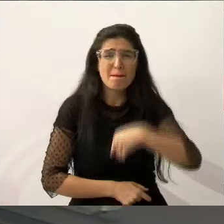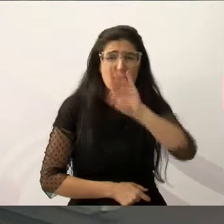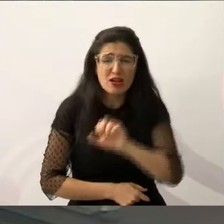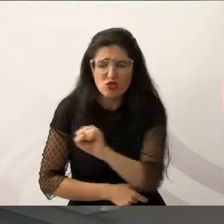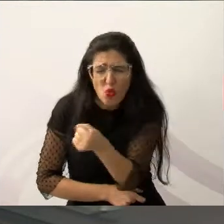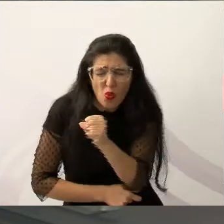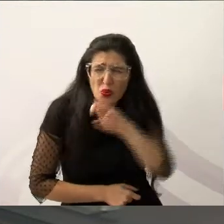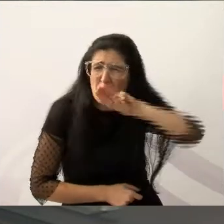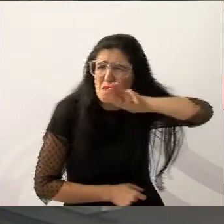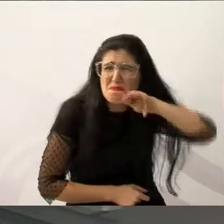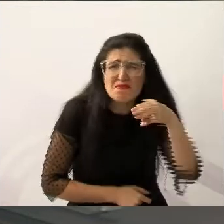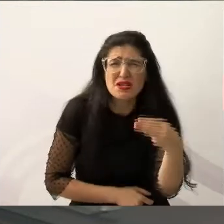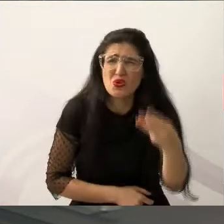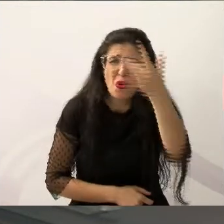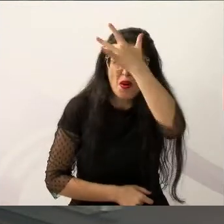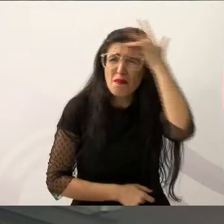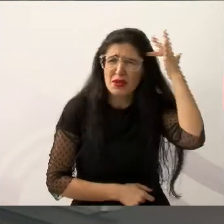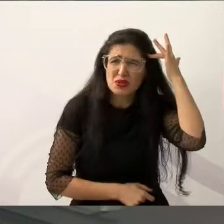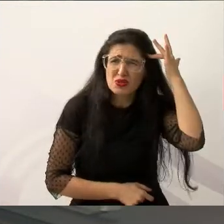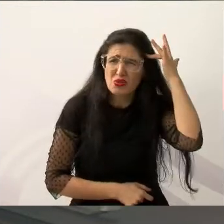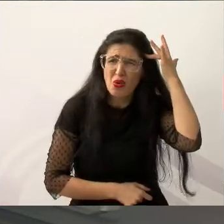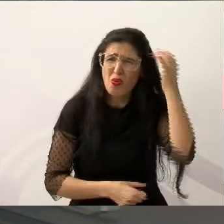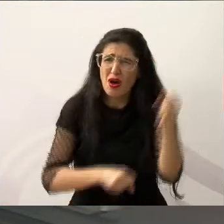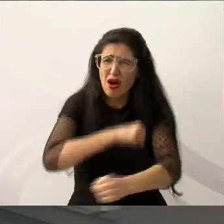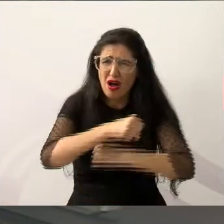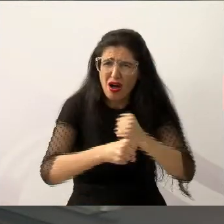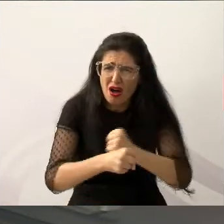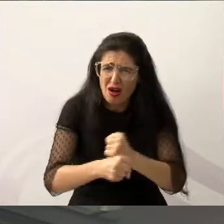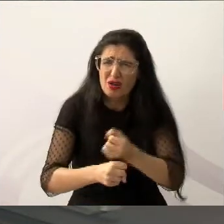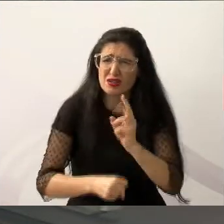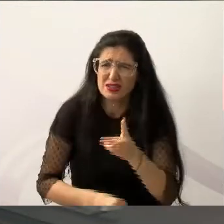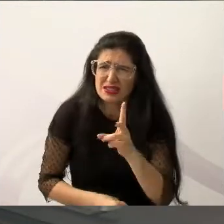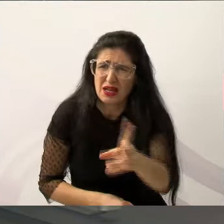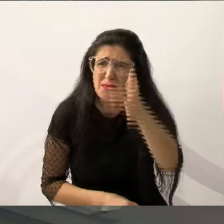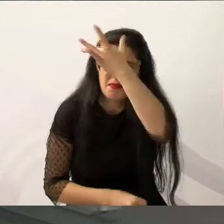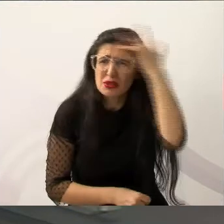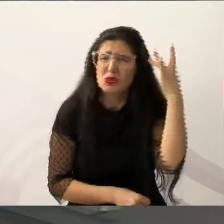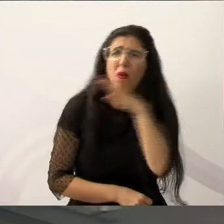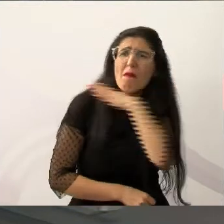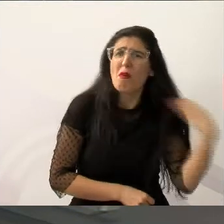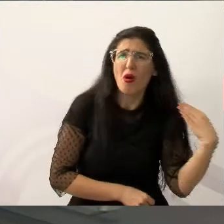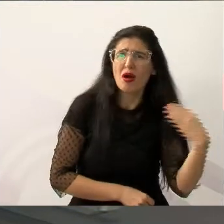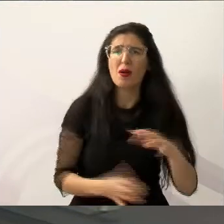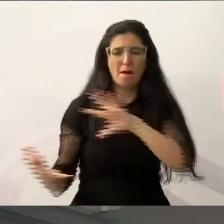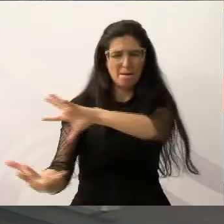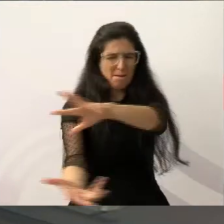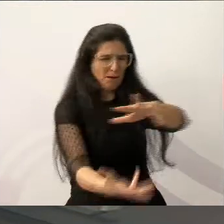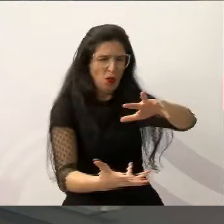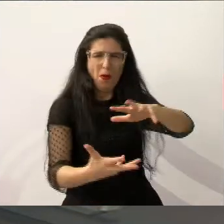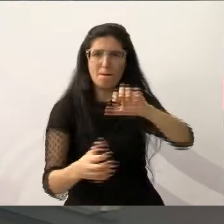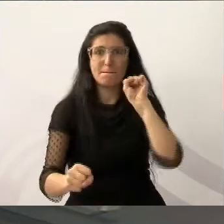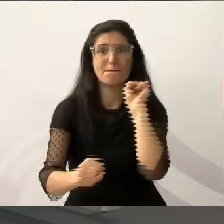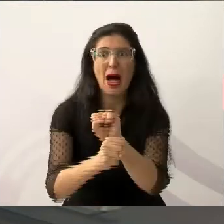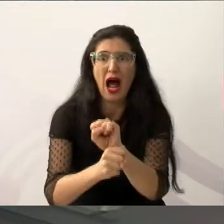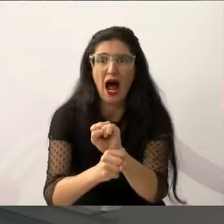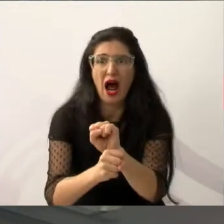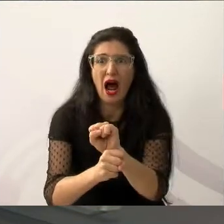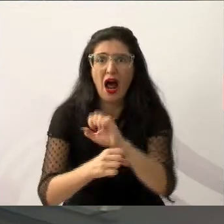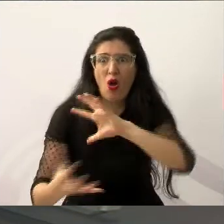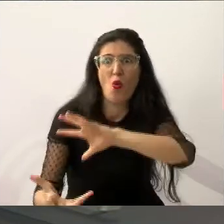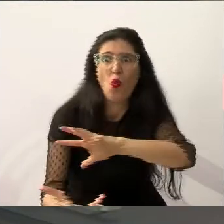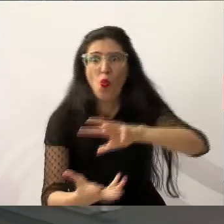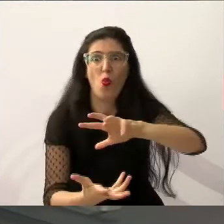de pessoas a cada ano. E veja que o mundo não parou por isso. 8 milhões de pessoas